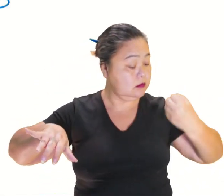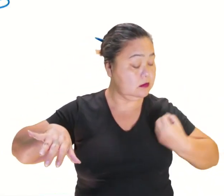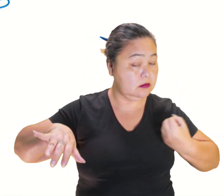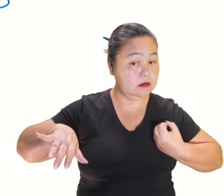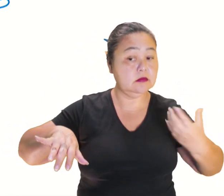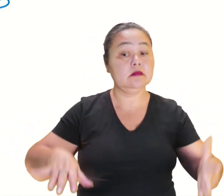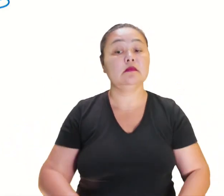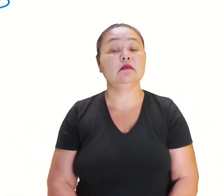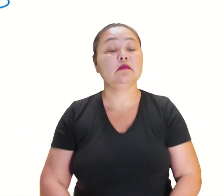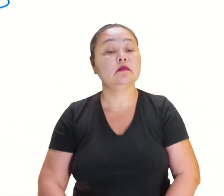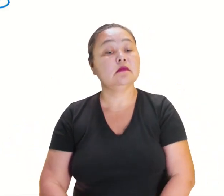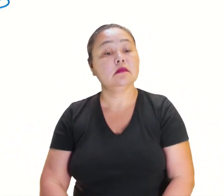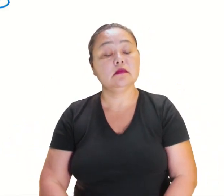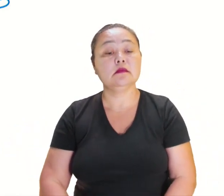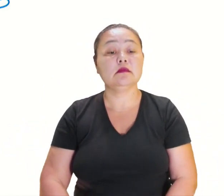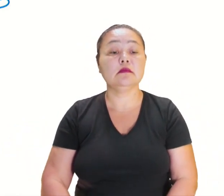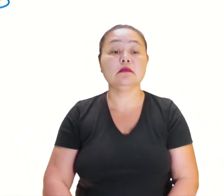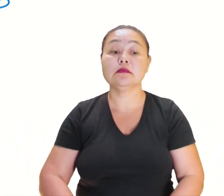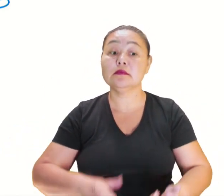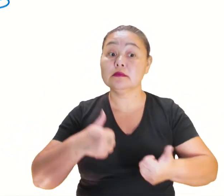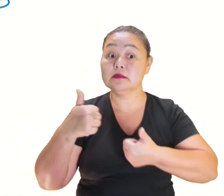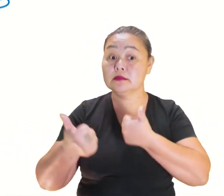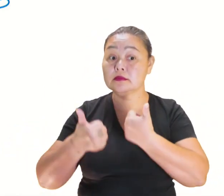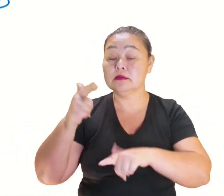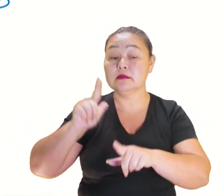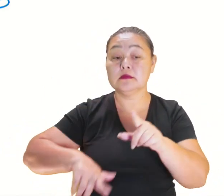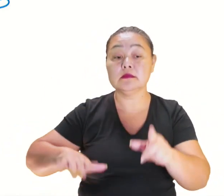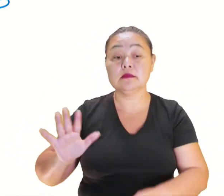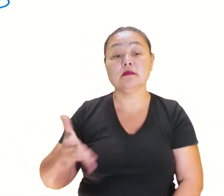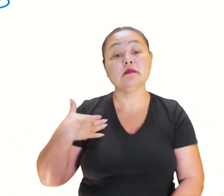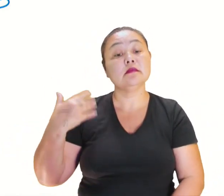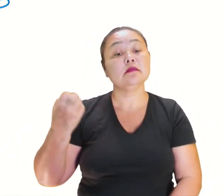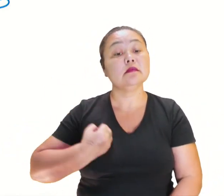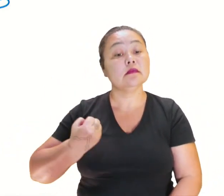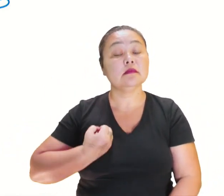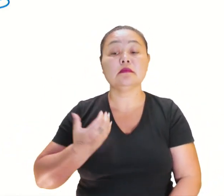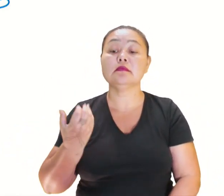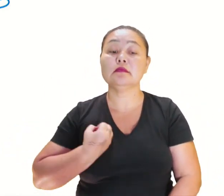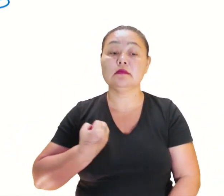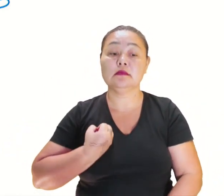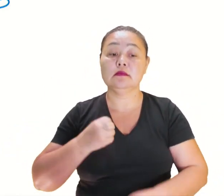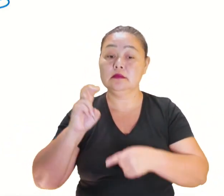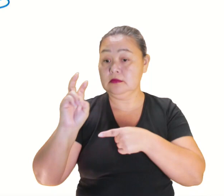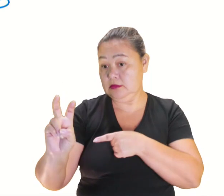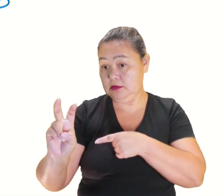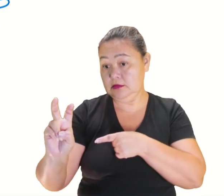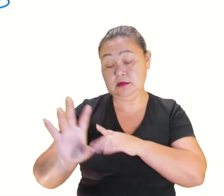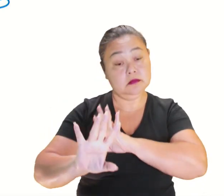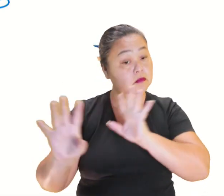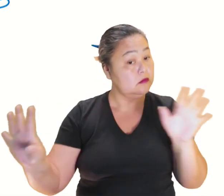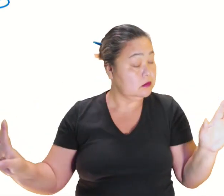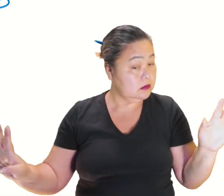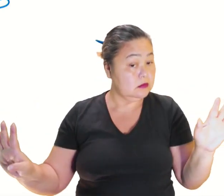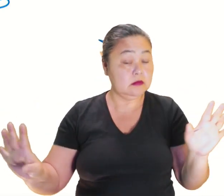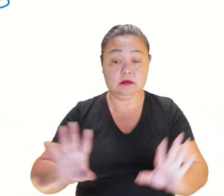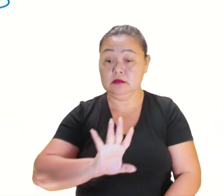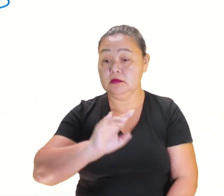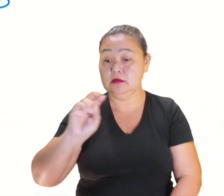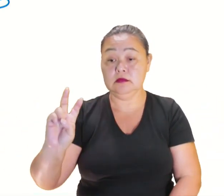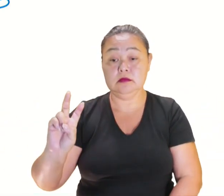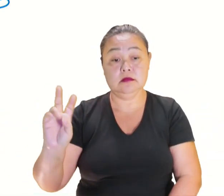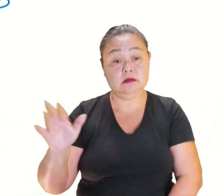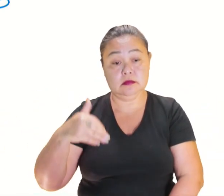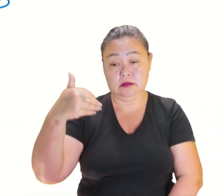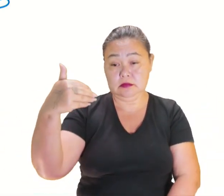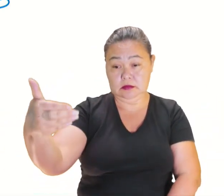respectivos expoentes, tá? Beleza. Letra C, quem é o coeficiente numérico? É 5. 5, né? Apenas o número